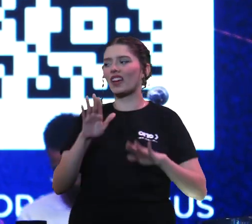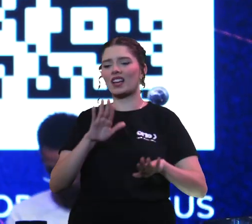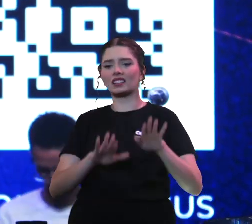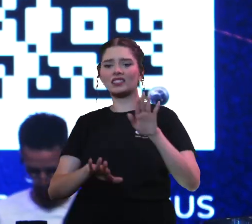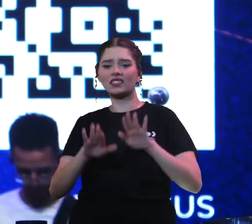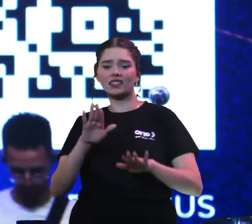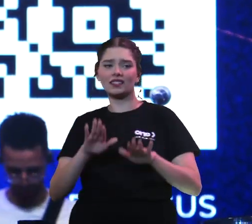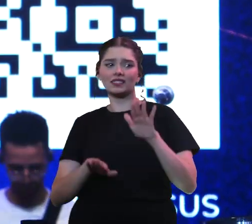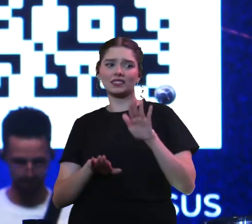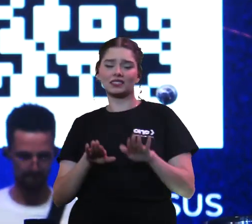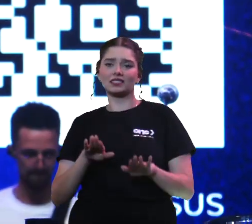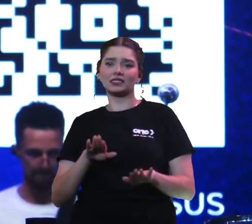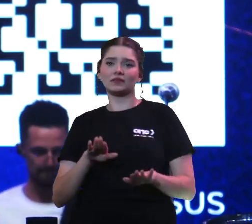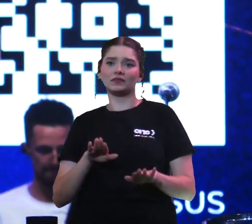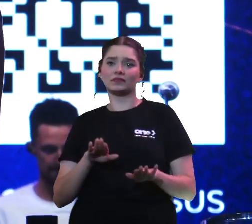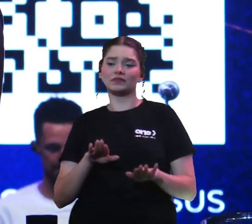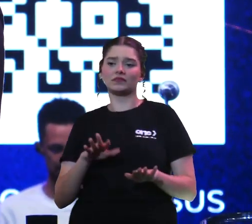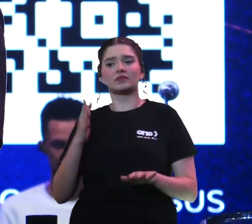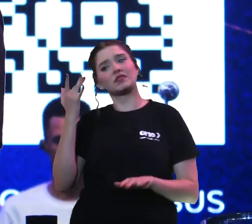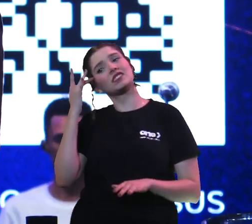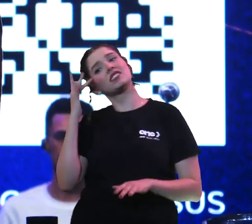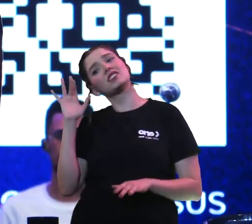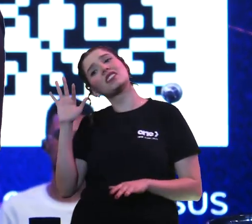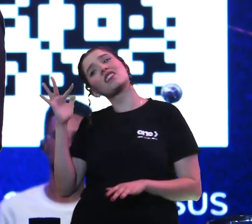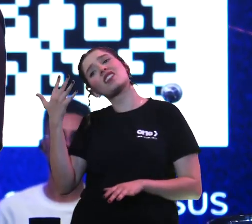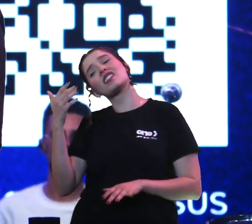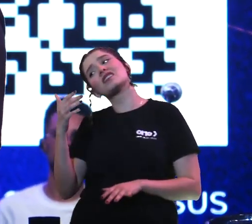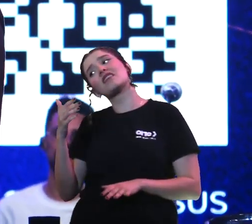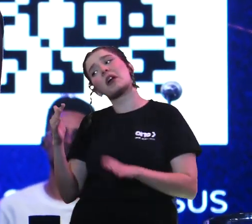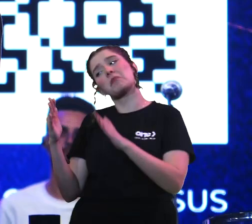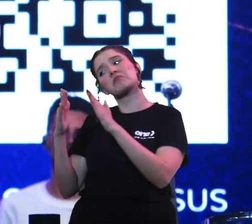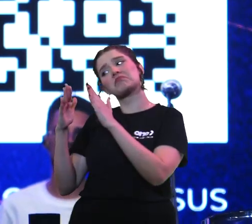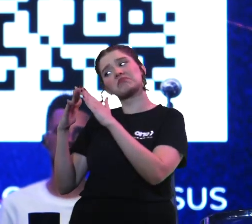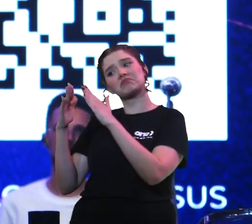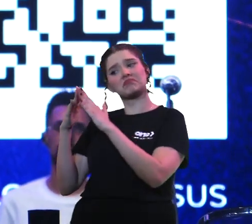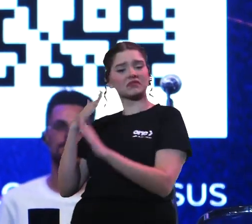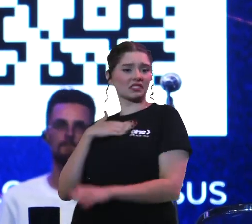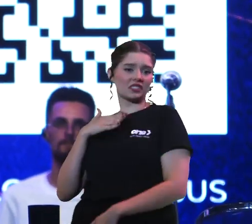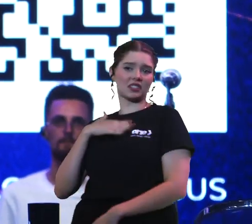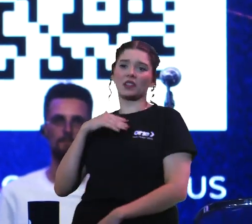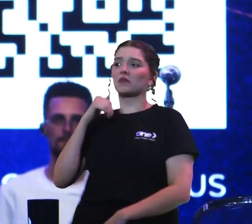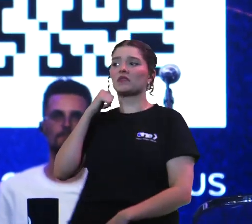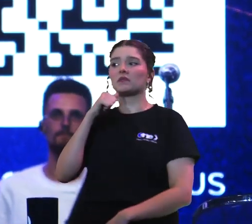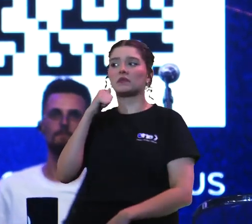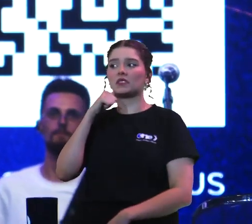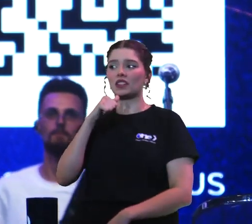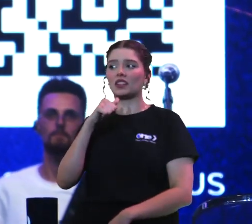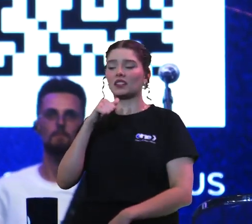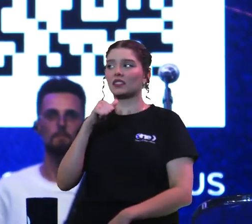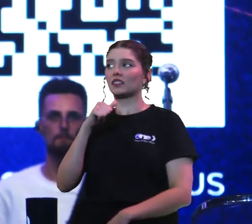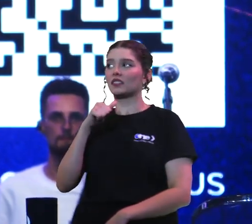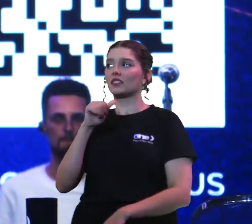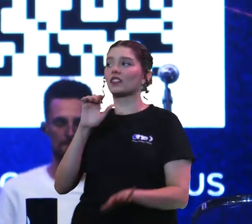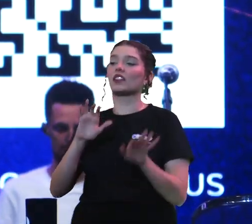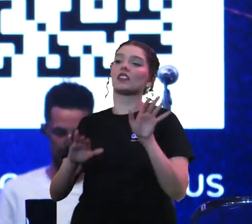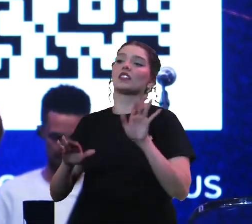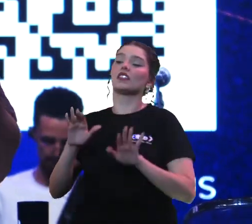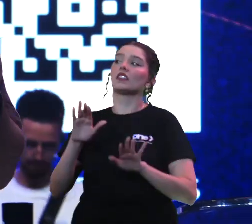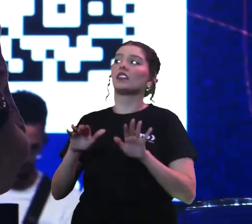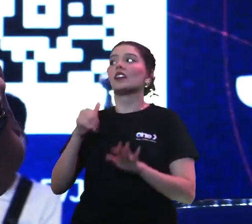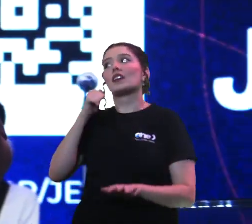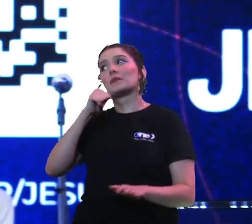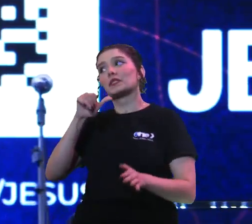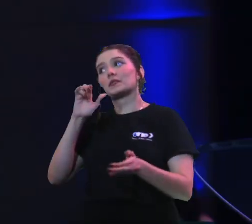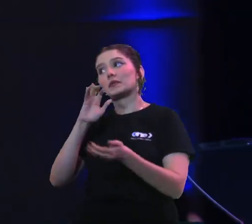vezes, eu não sei se acontece só lá em casa. Mulheres, talvez vocês me entendam melhor. Algumas vezes a minha esposa